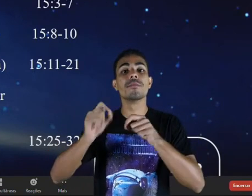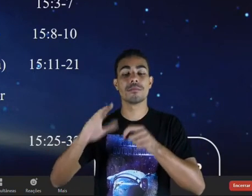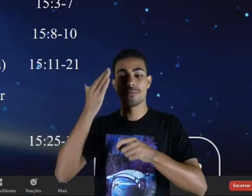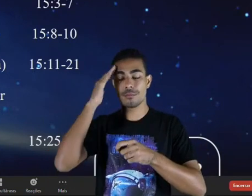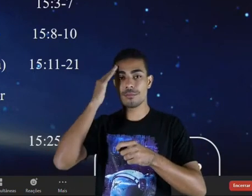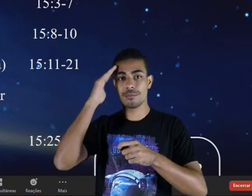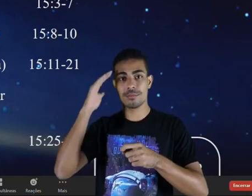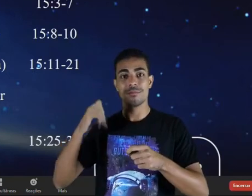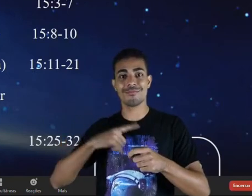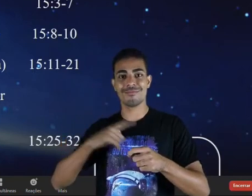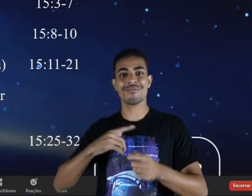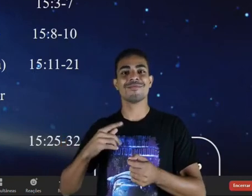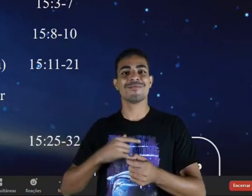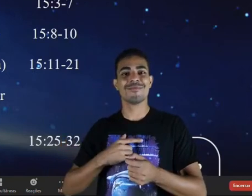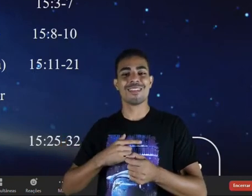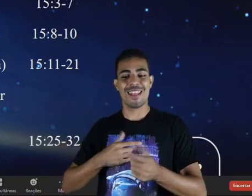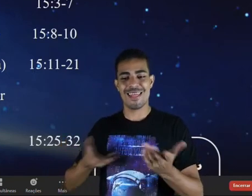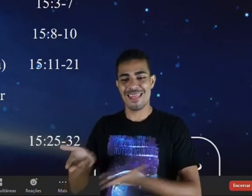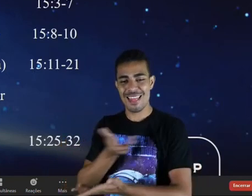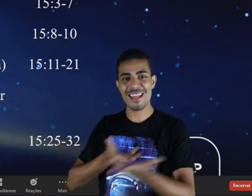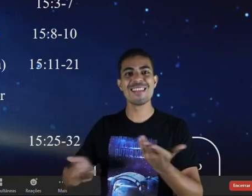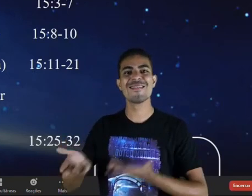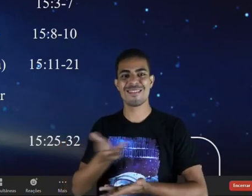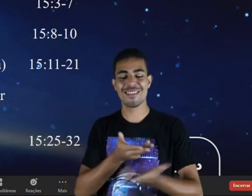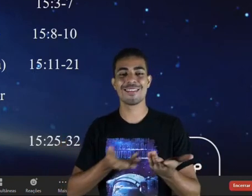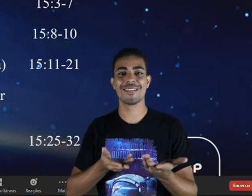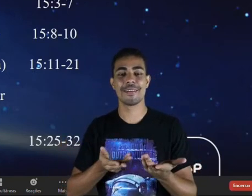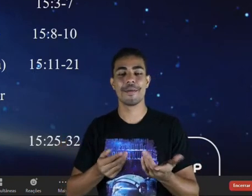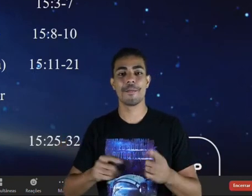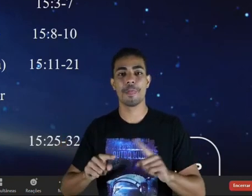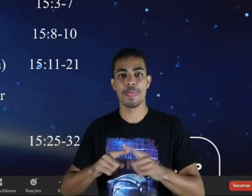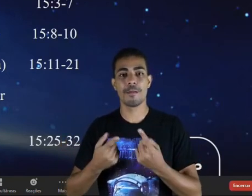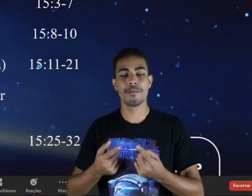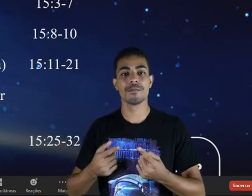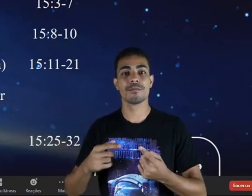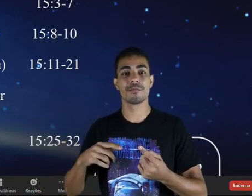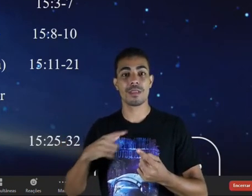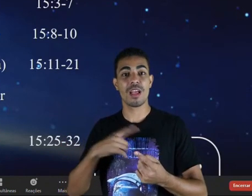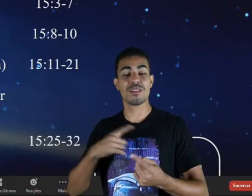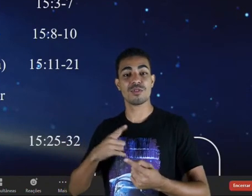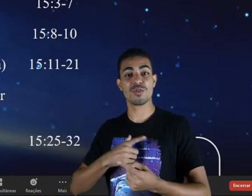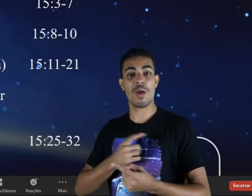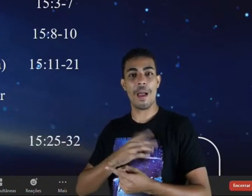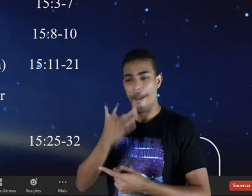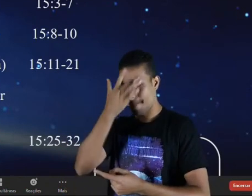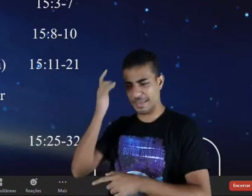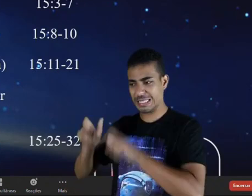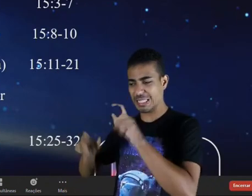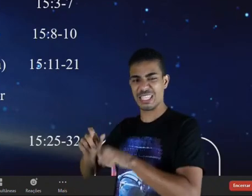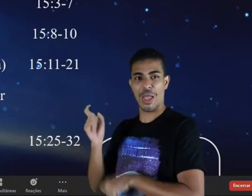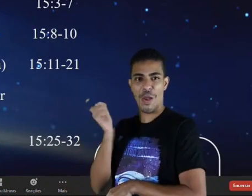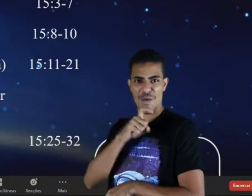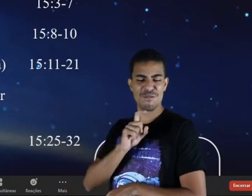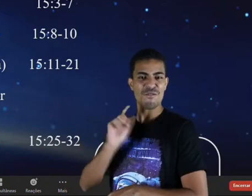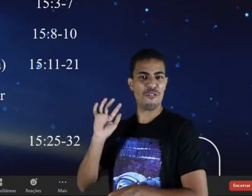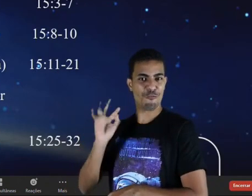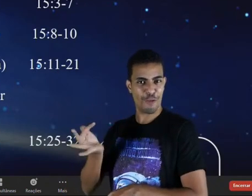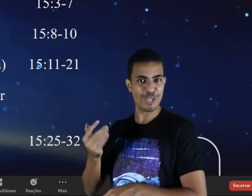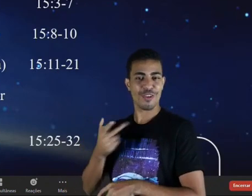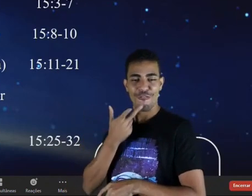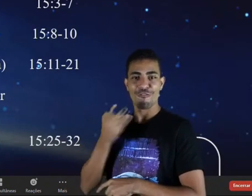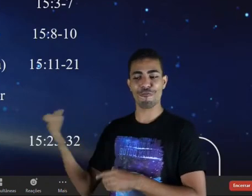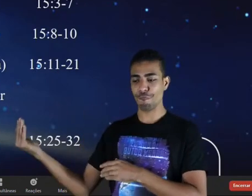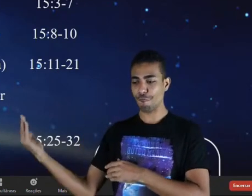pecadores. Aí vem os fariseus e reclamam a porta. Aí Jesus conta três histórias. A parábola da ovelha perdida, que mostra